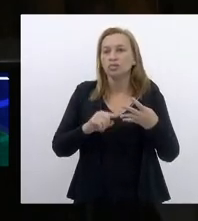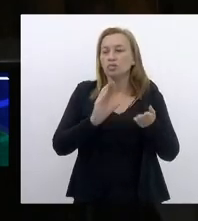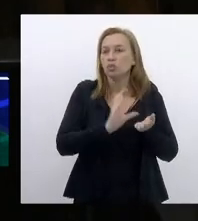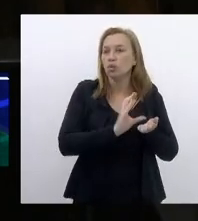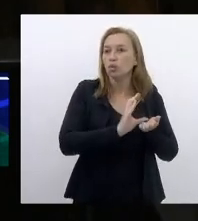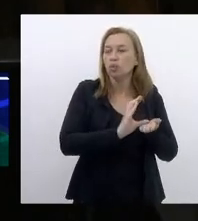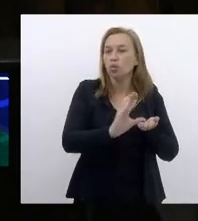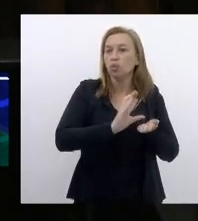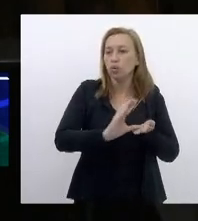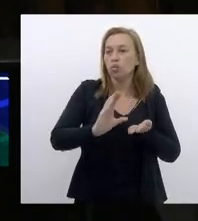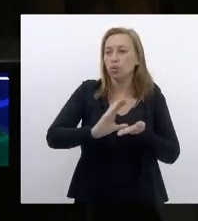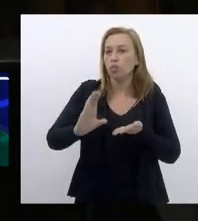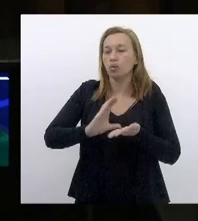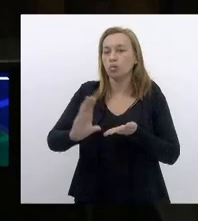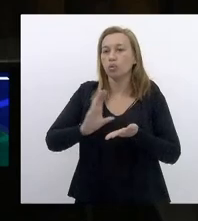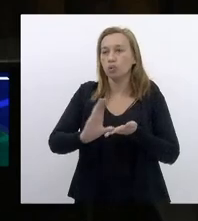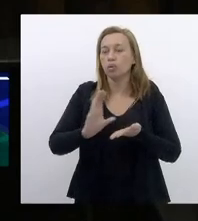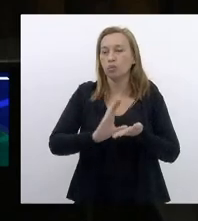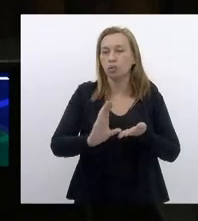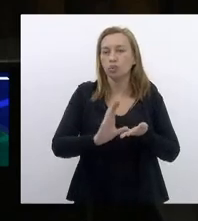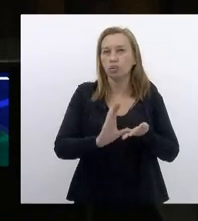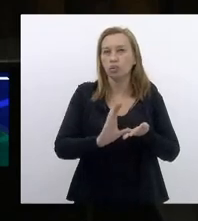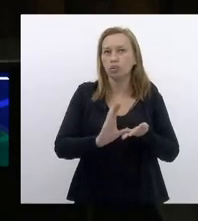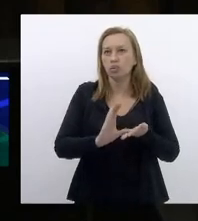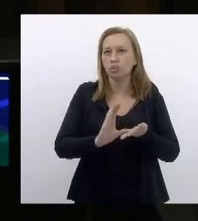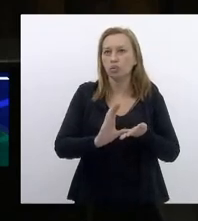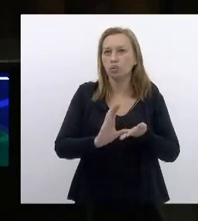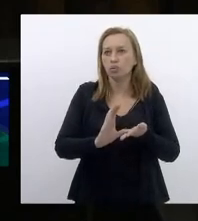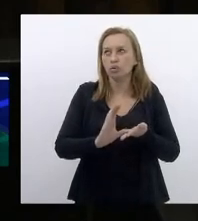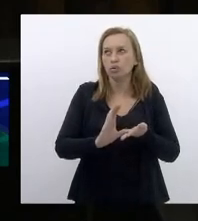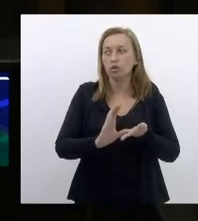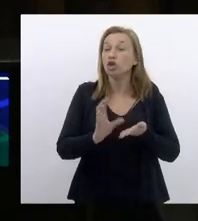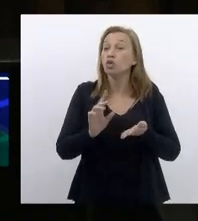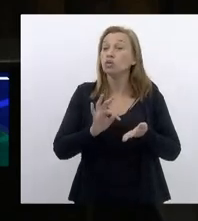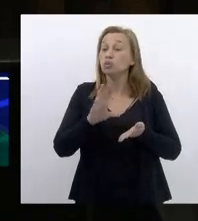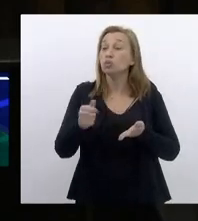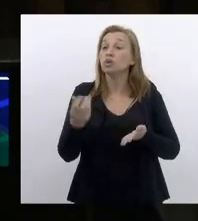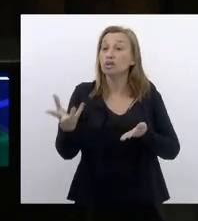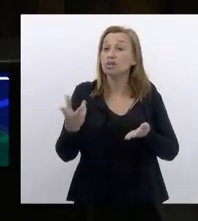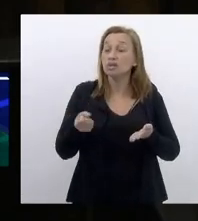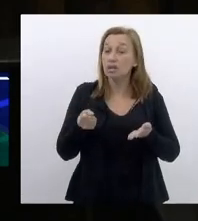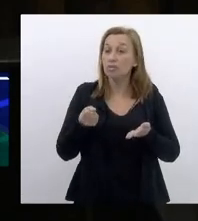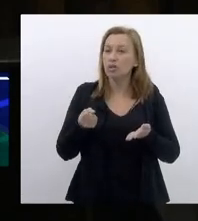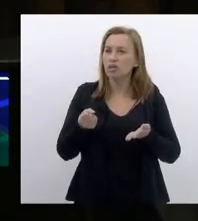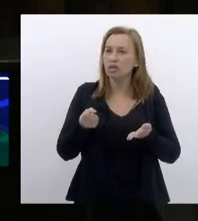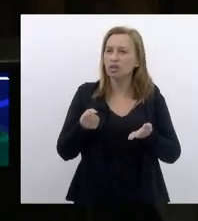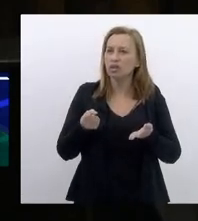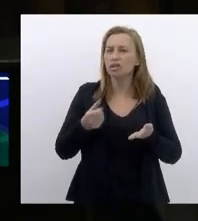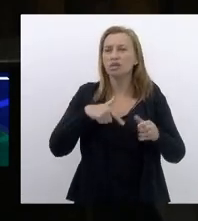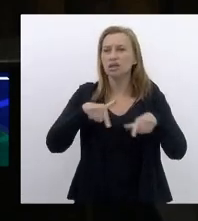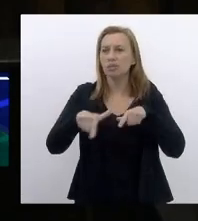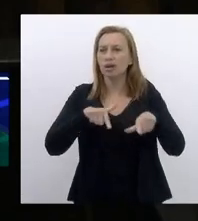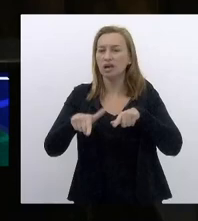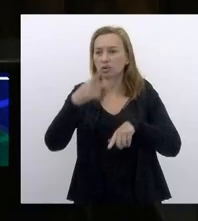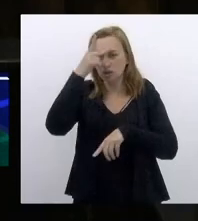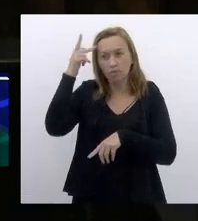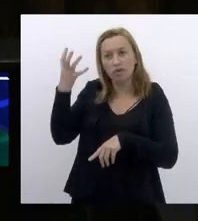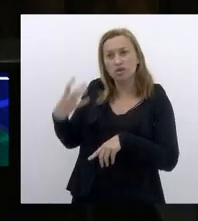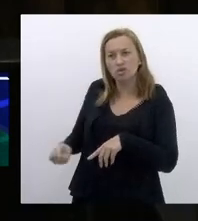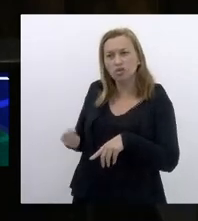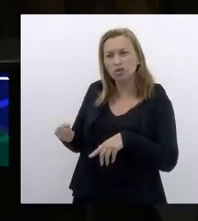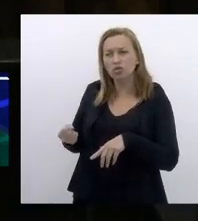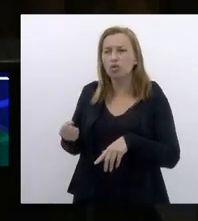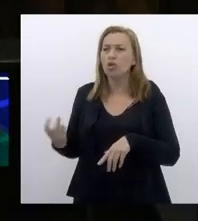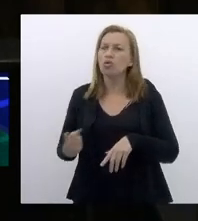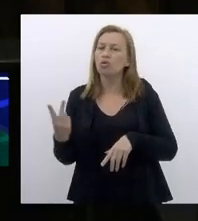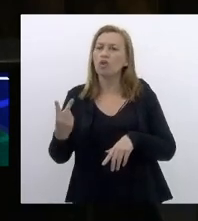contribuição, o terceiro, contribuição incidente sobre proventos recebidos por inativos e pensionistas cujo